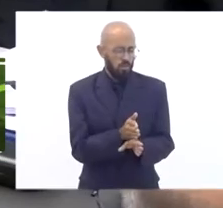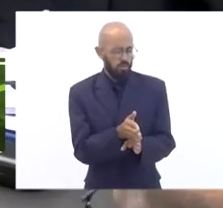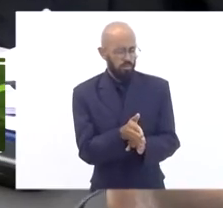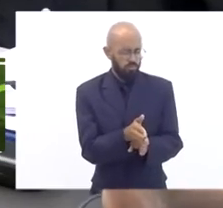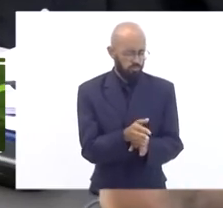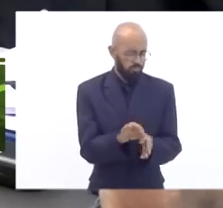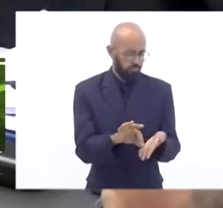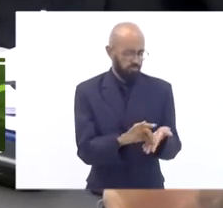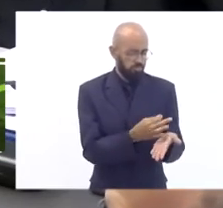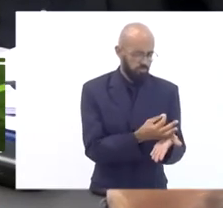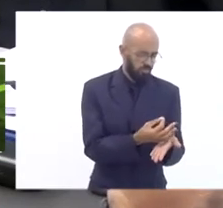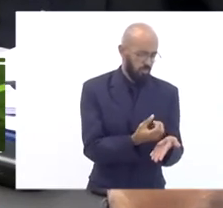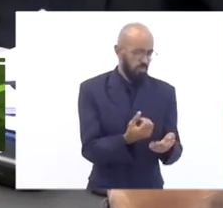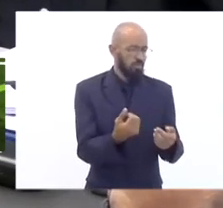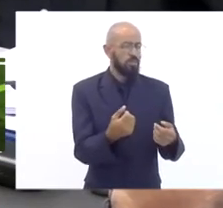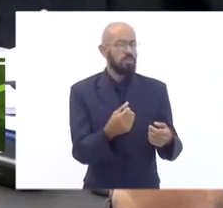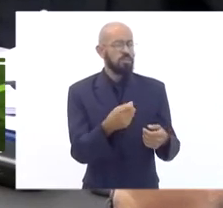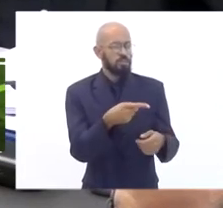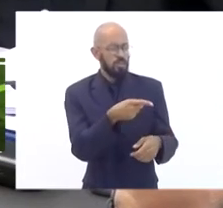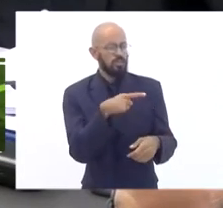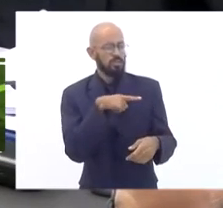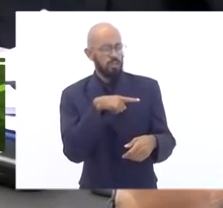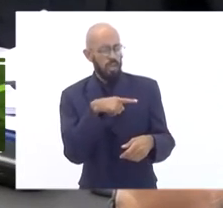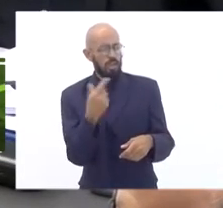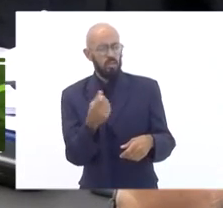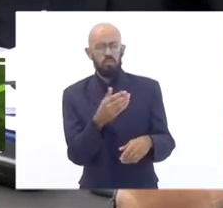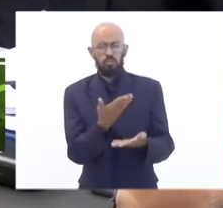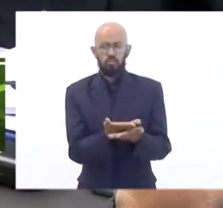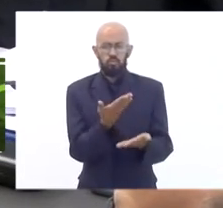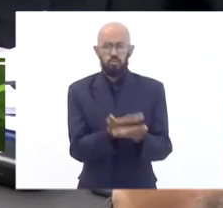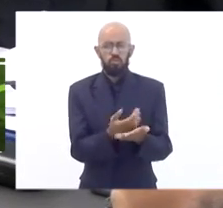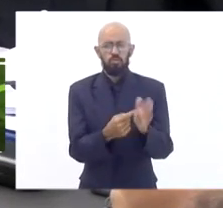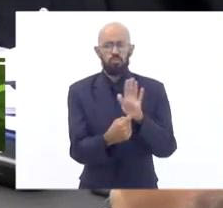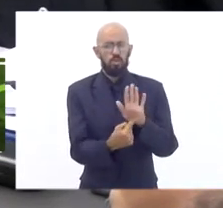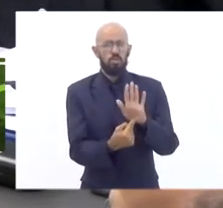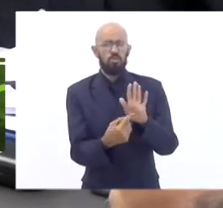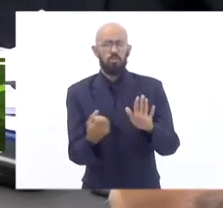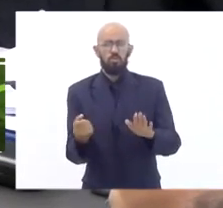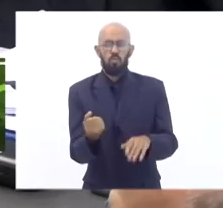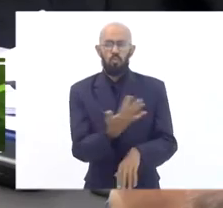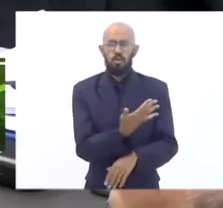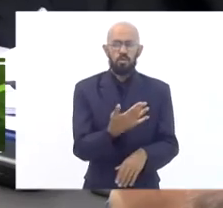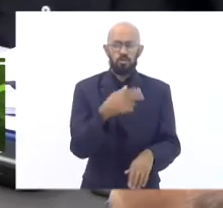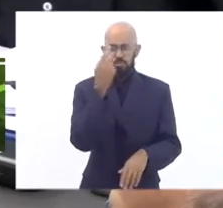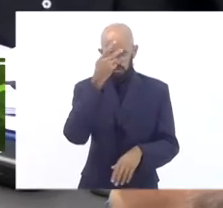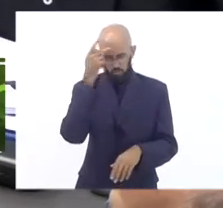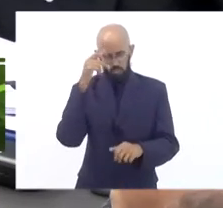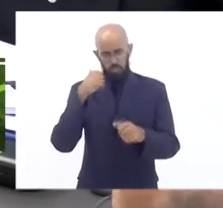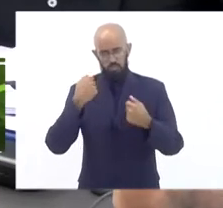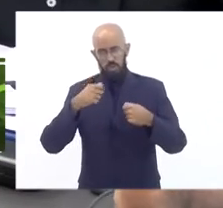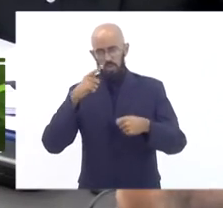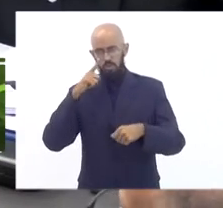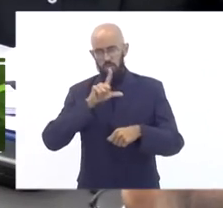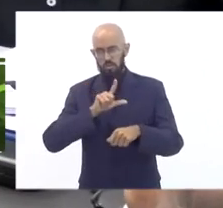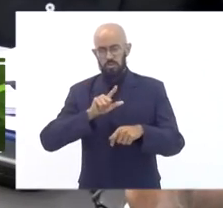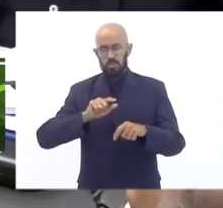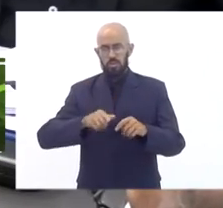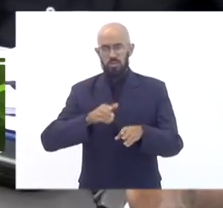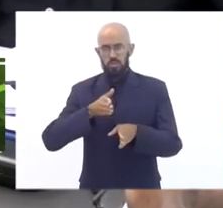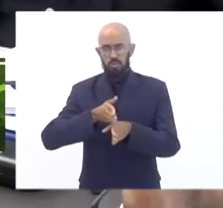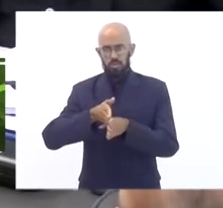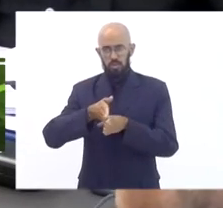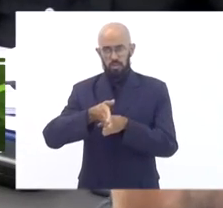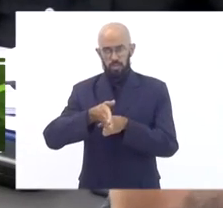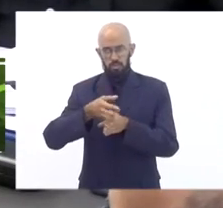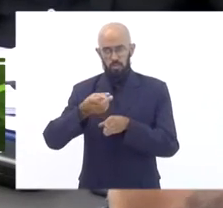contrato. Sim. A pergunta é se a Getransp tem um estudo que demonstre, enfim, qual seria o número de passageiros para que o contrato atingisse esse